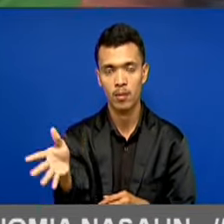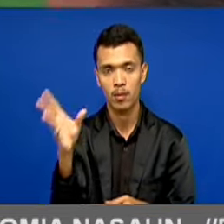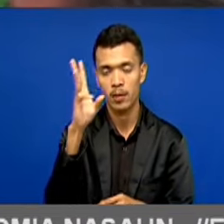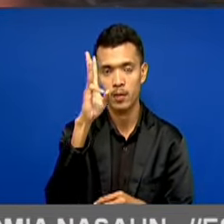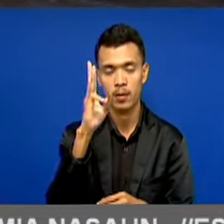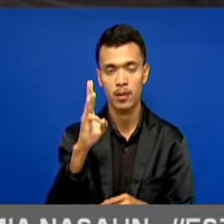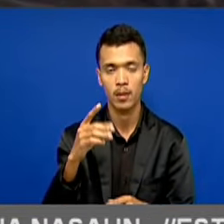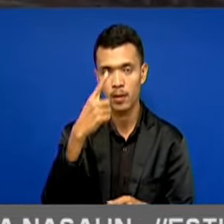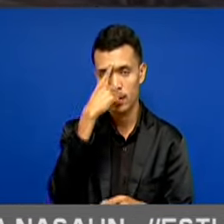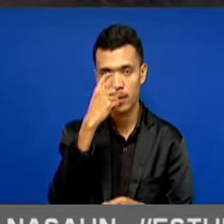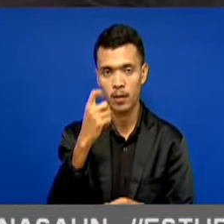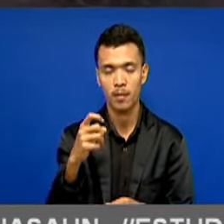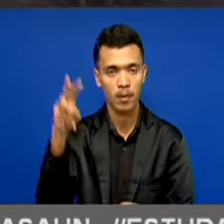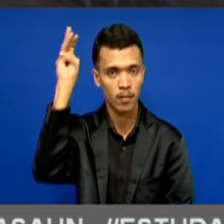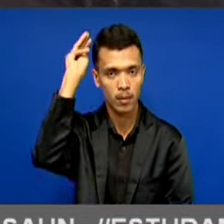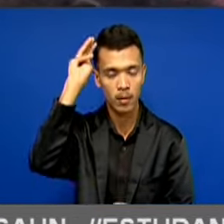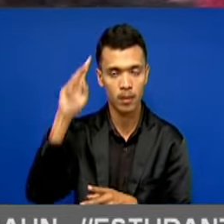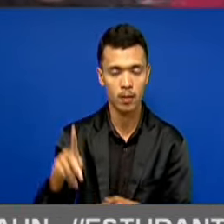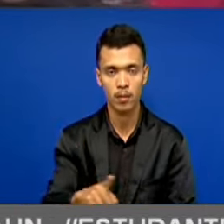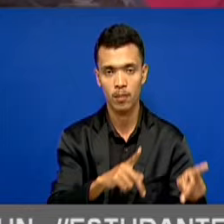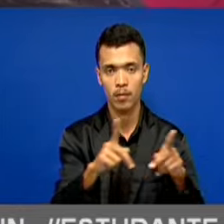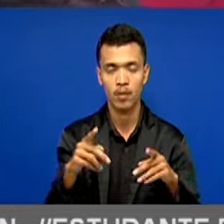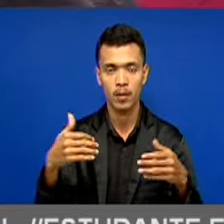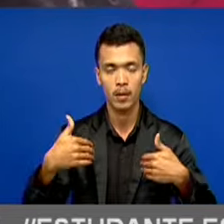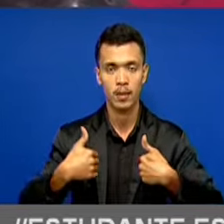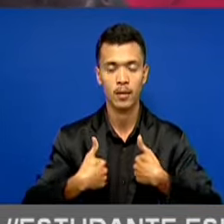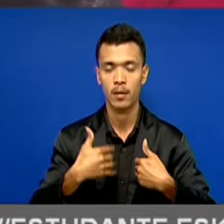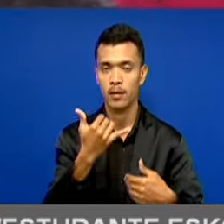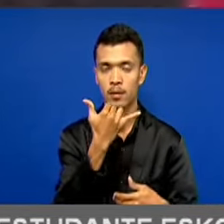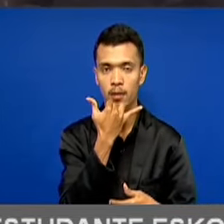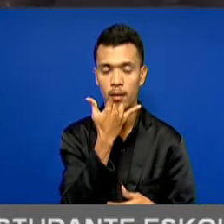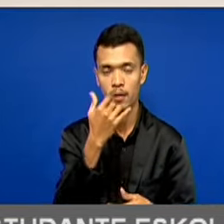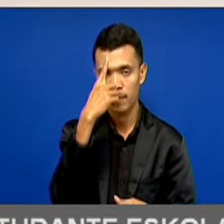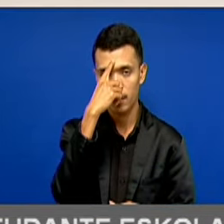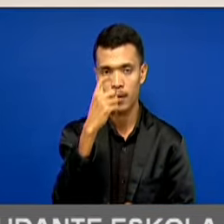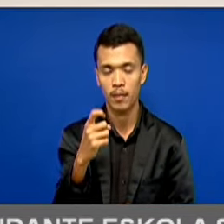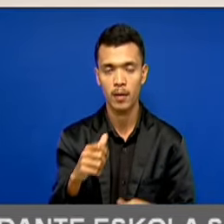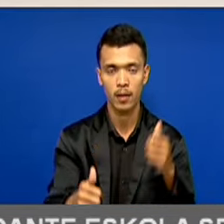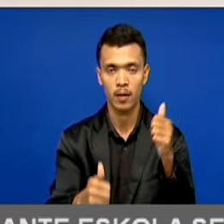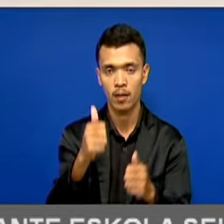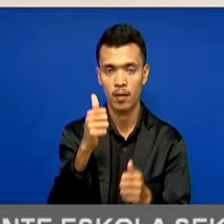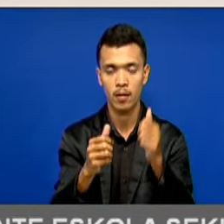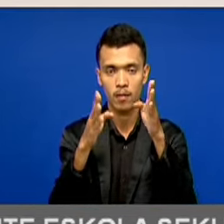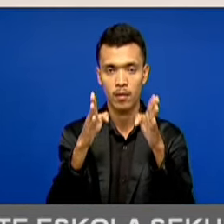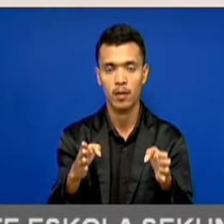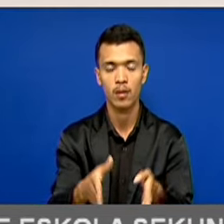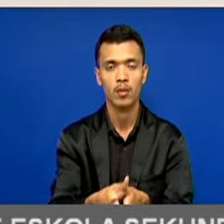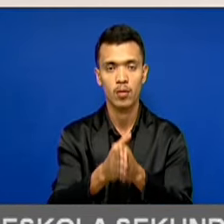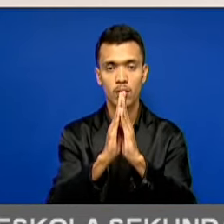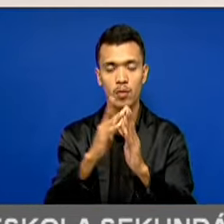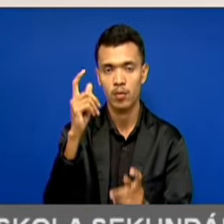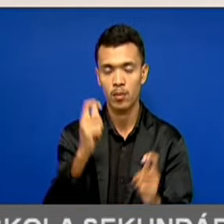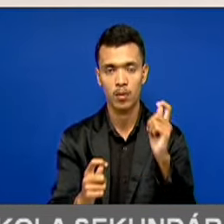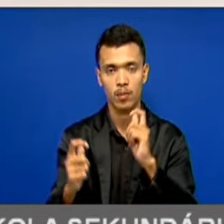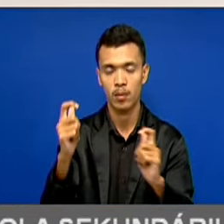código penal, tamba acusação Ministério Público nien iha lacuna subalum. Também, advogado João Serra, o Subtribunal, ato absolve